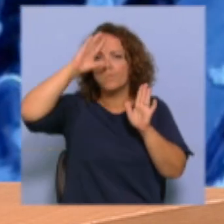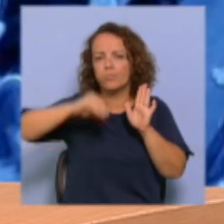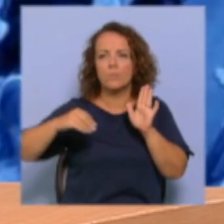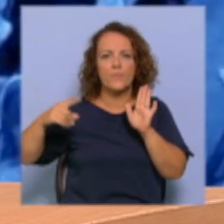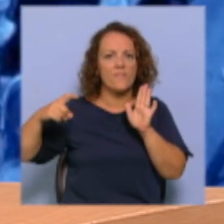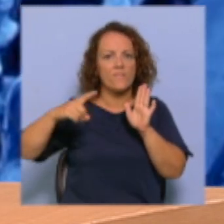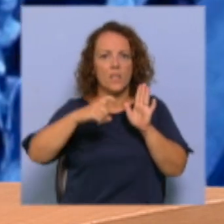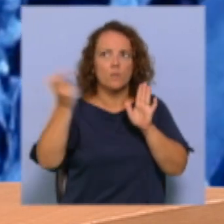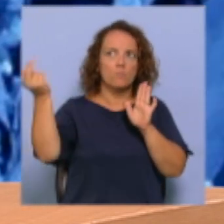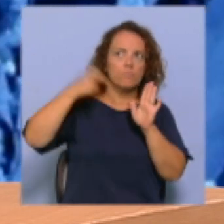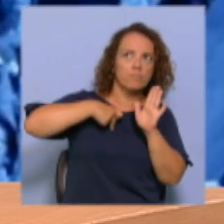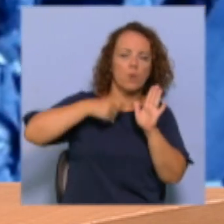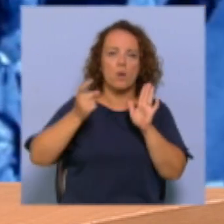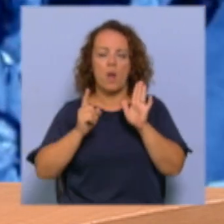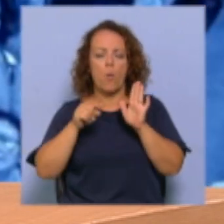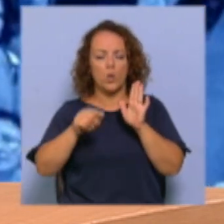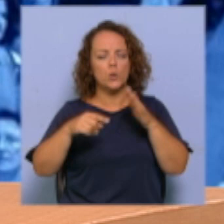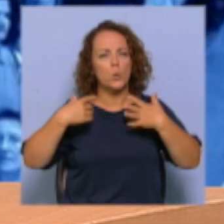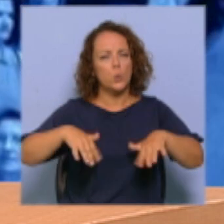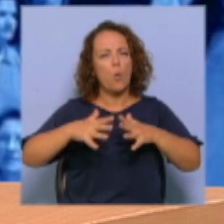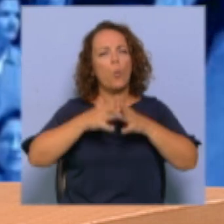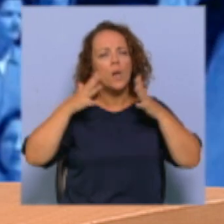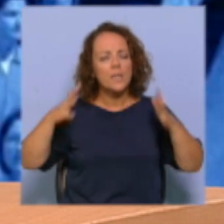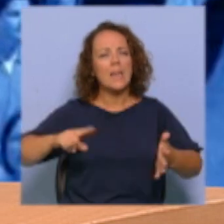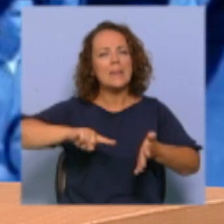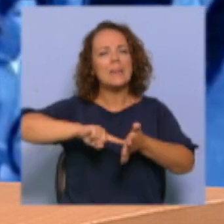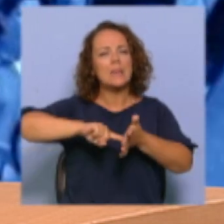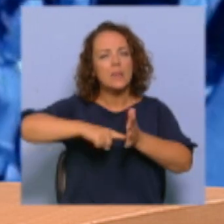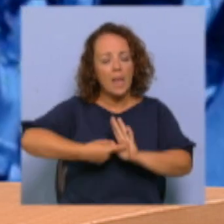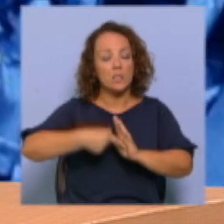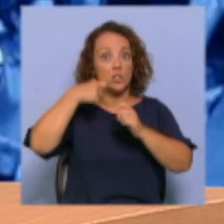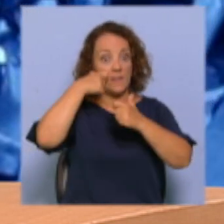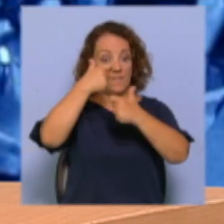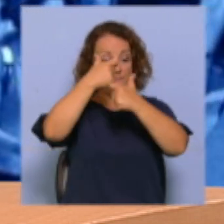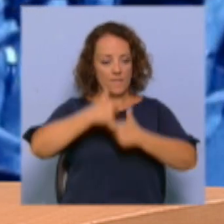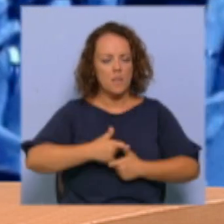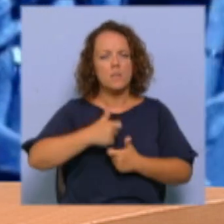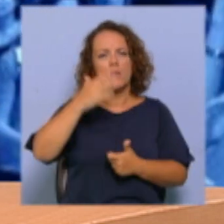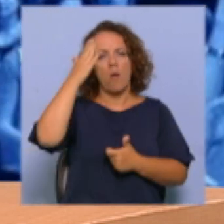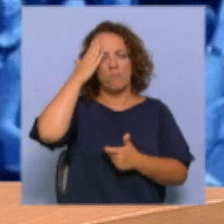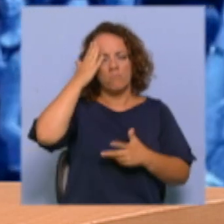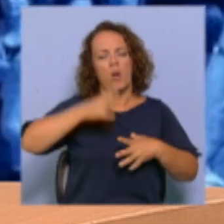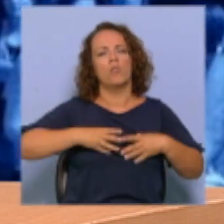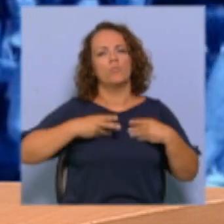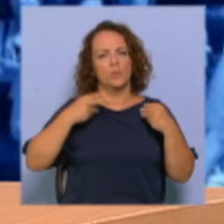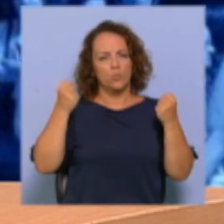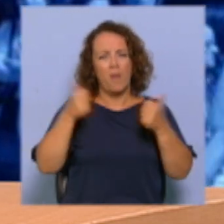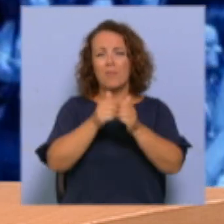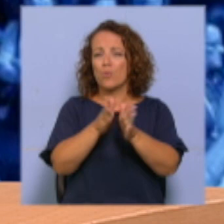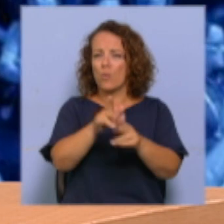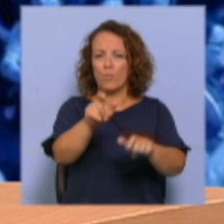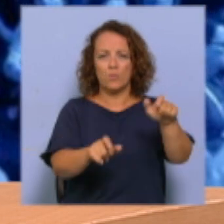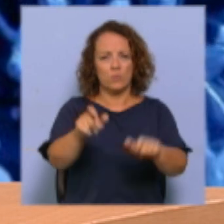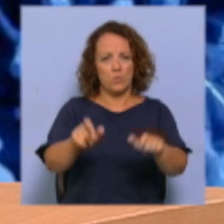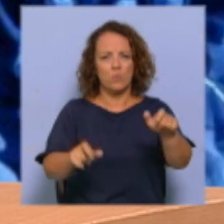teste à resiliência, não só física, mas eu diria quase espiritual, em todos os sentidos, de todas as pessoas. E